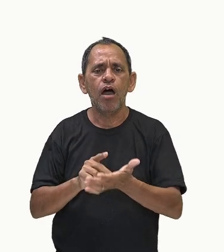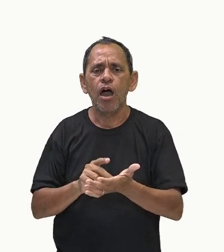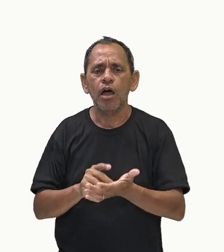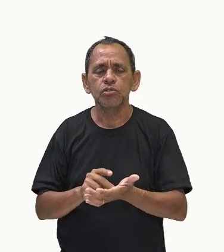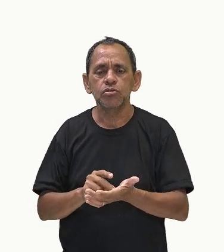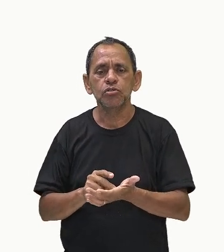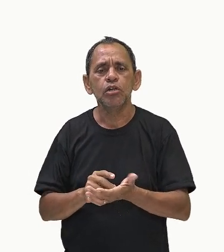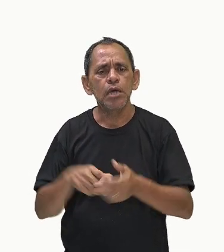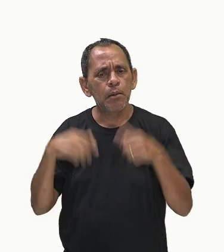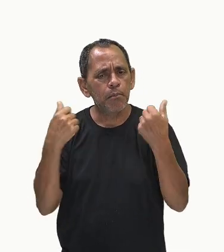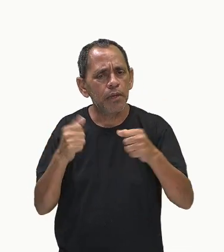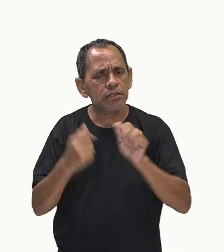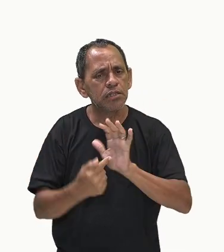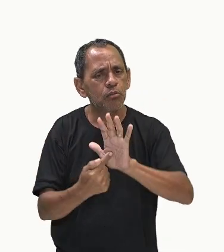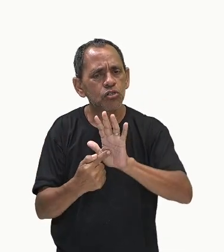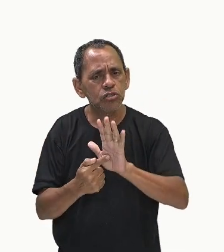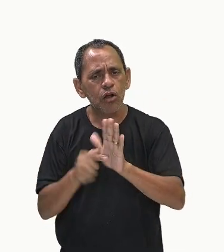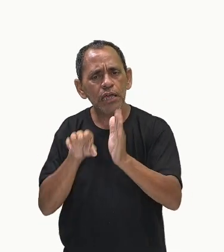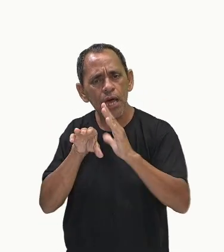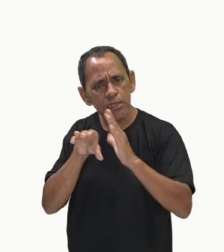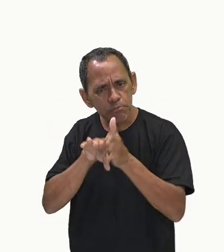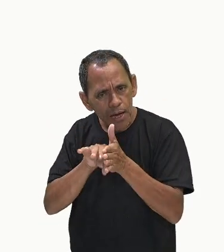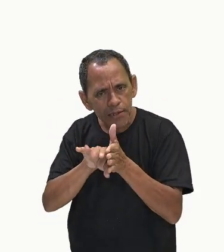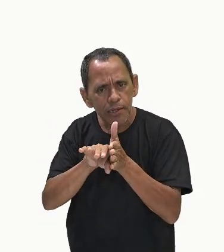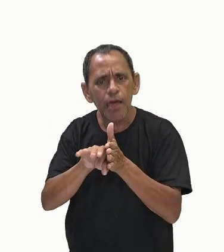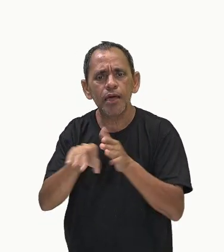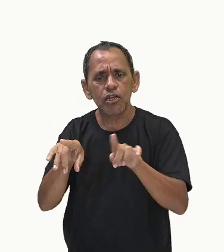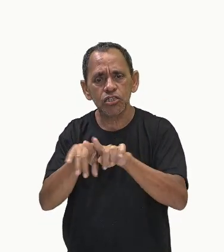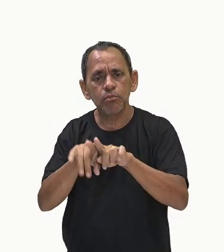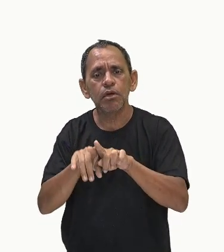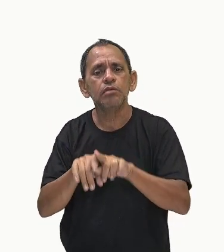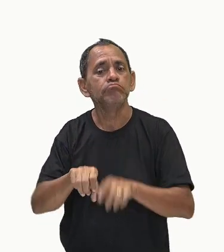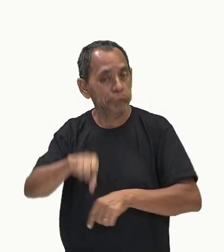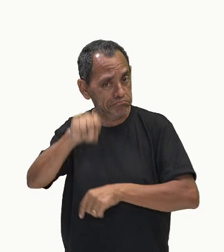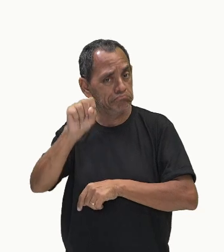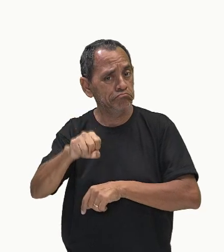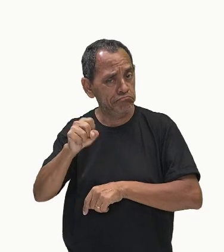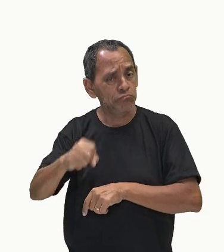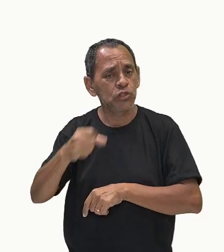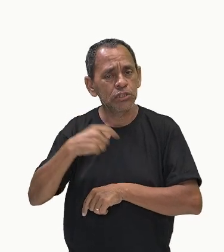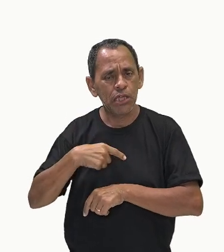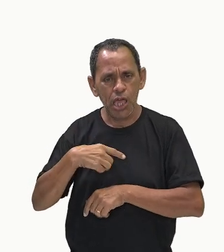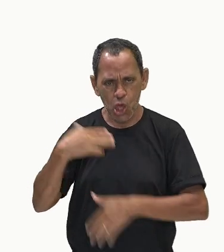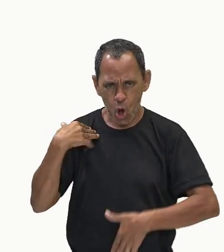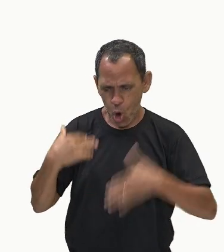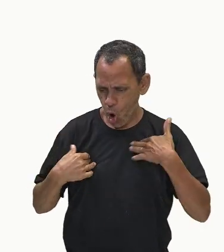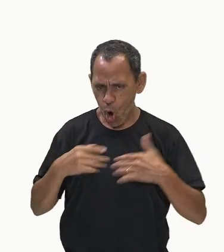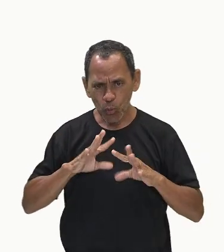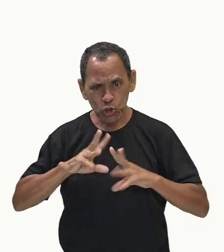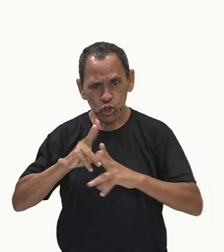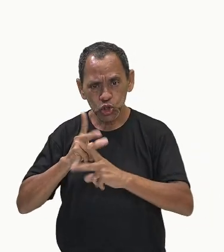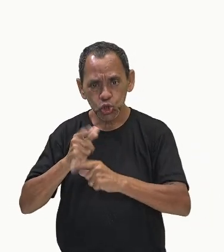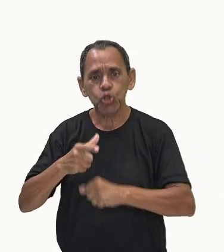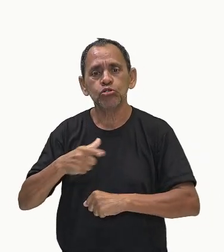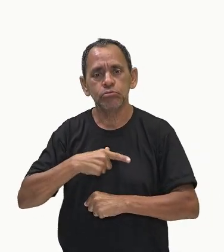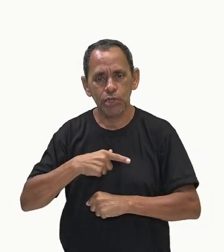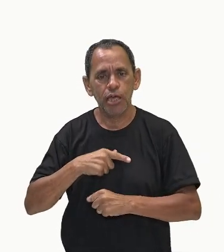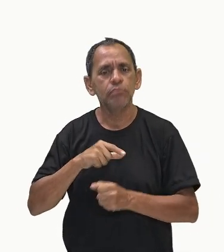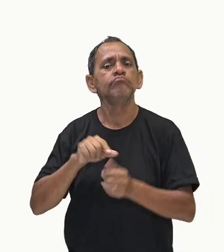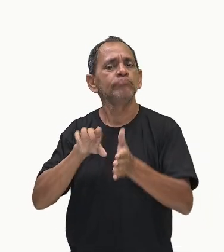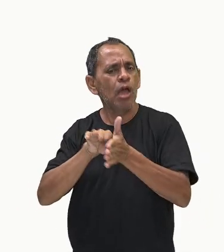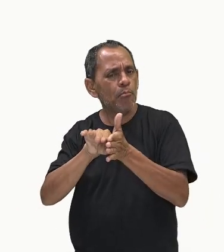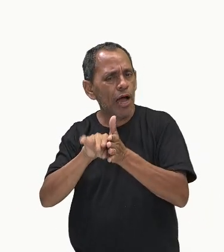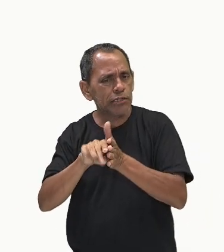retratar a presença de bactérias. Sim, porque na nossa pele, em toda parte do nosso corpo, nós temos as bactérias